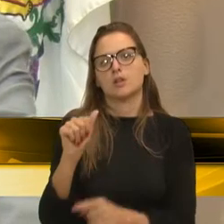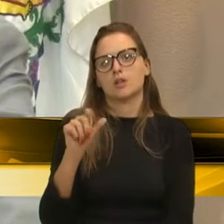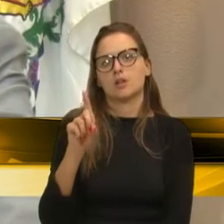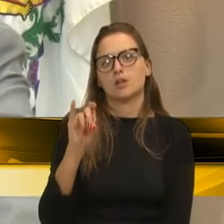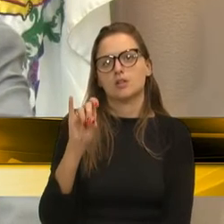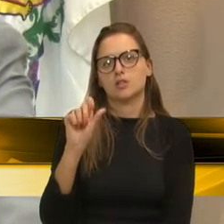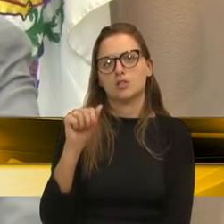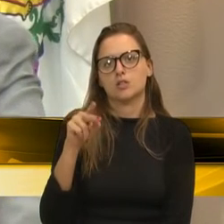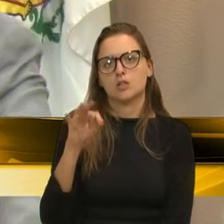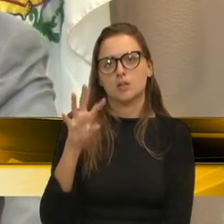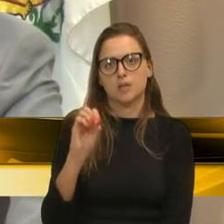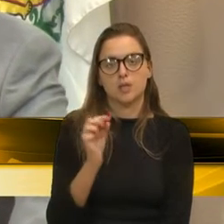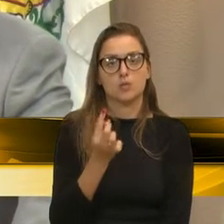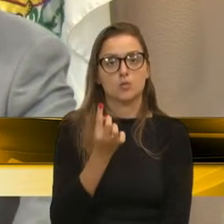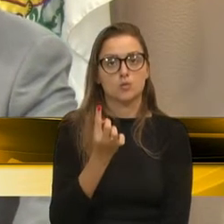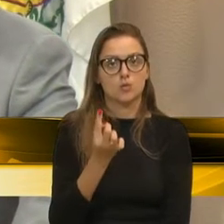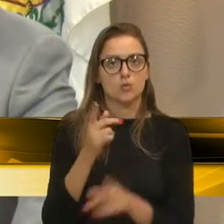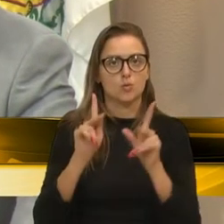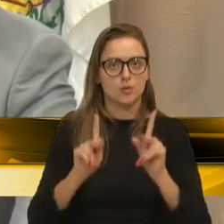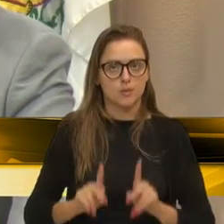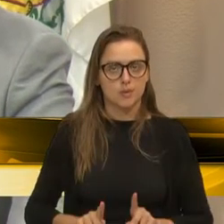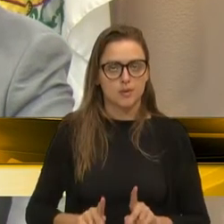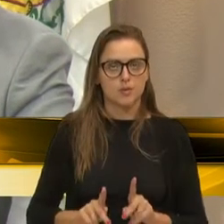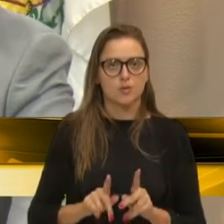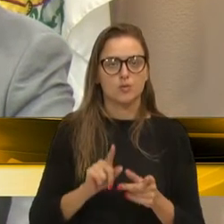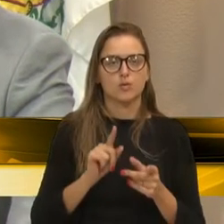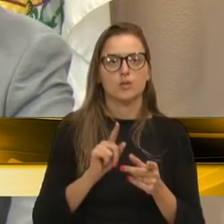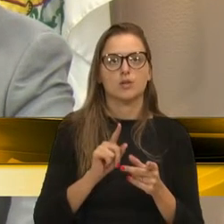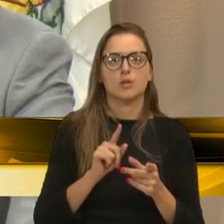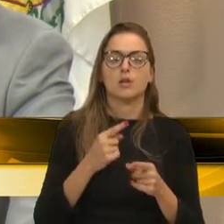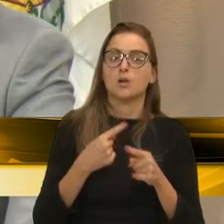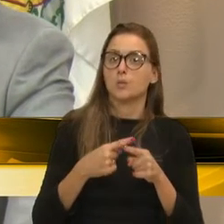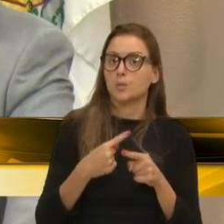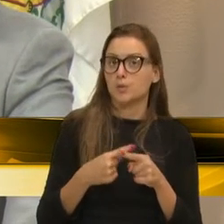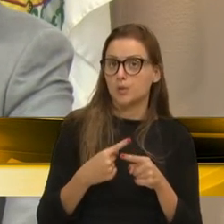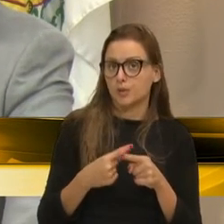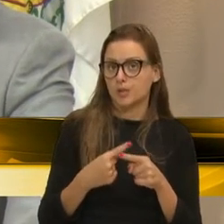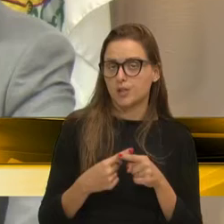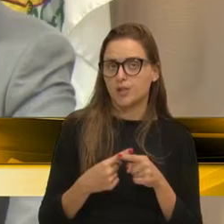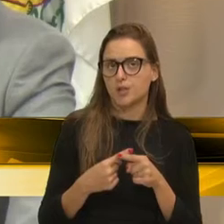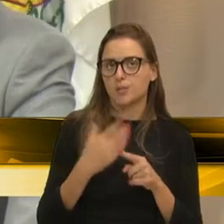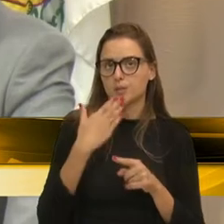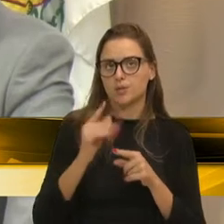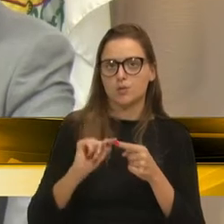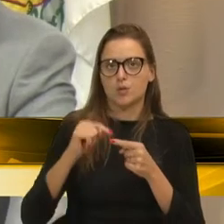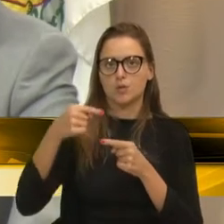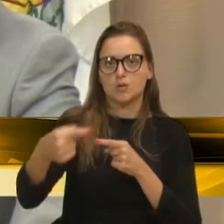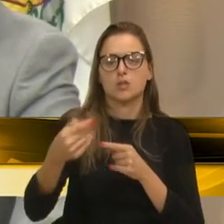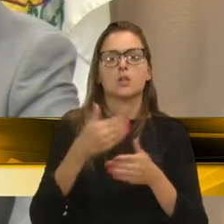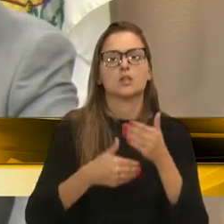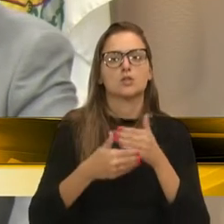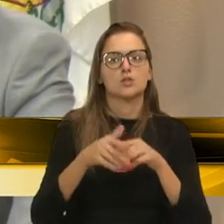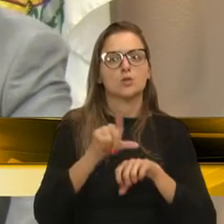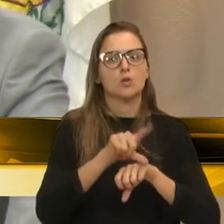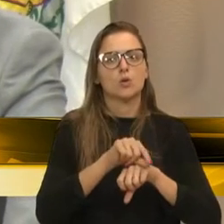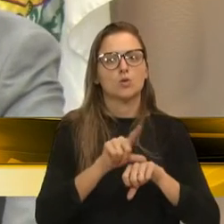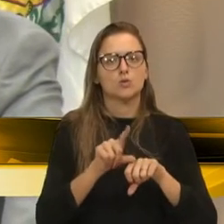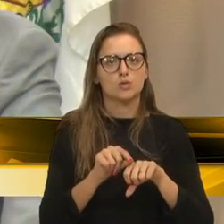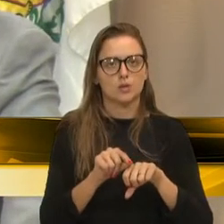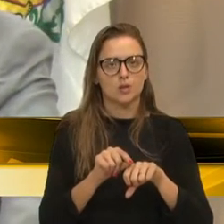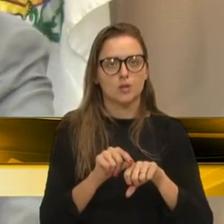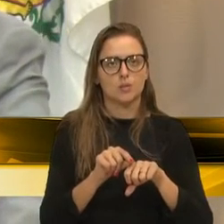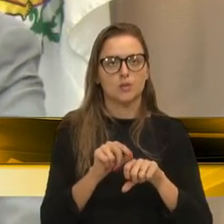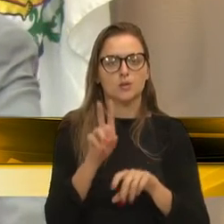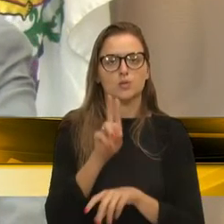de um dos componentes do julgamento ontem, até porque, em cima daqueles argumentos utilizados pelo